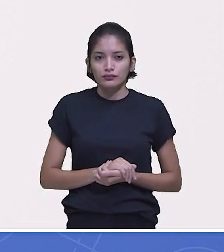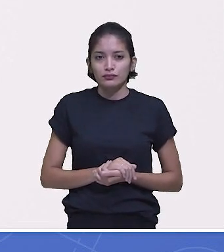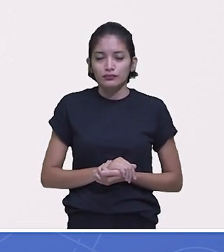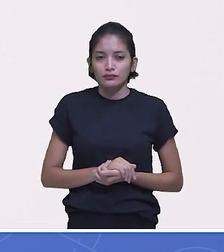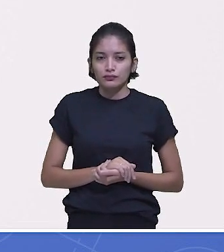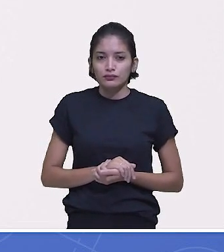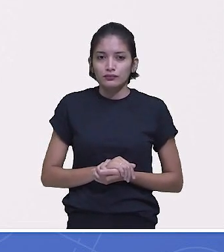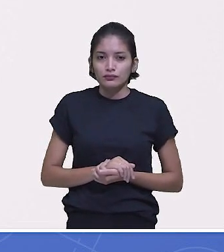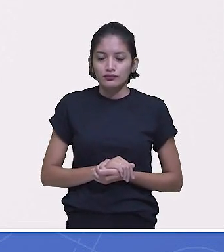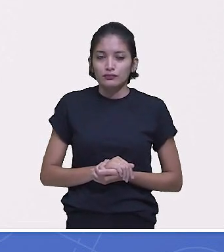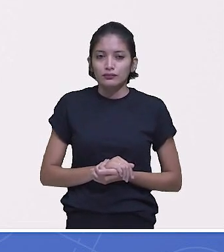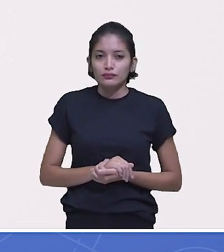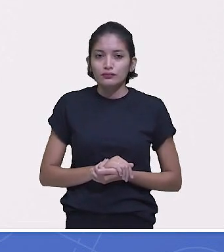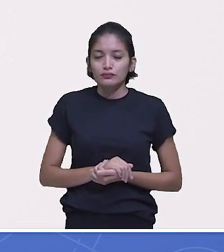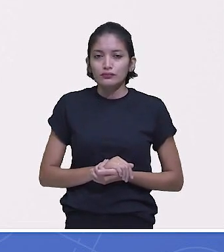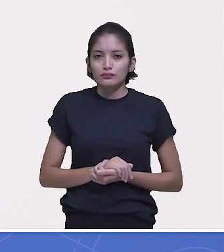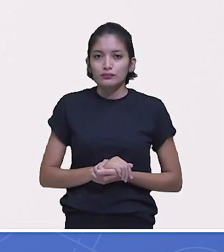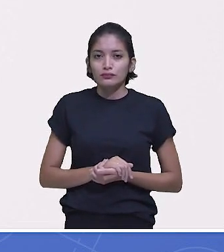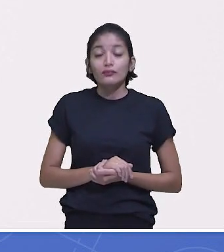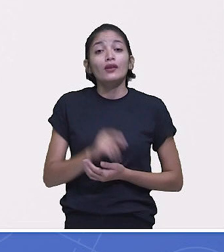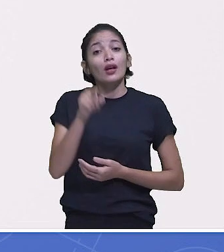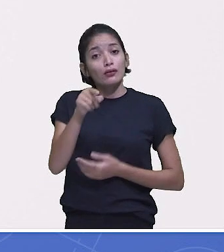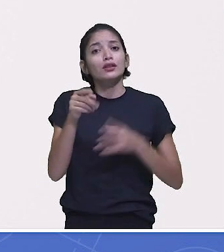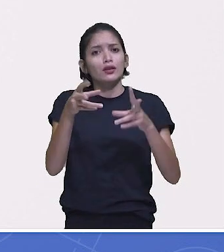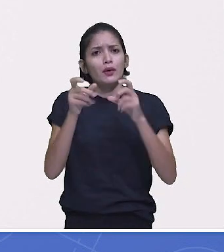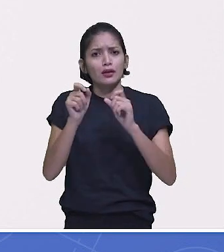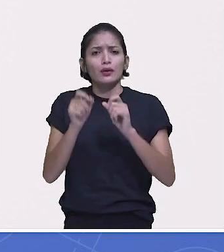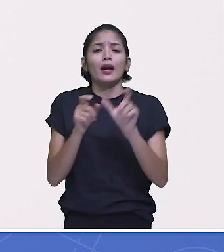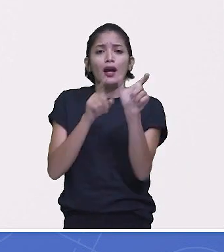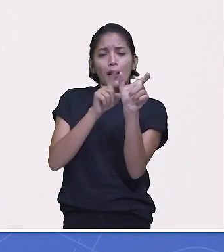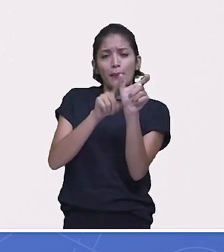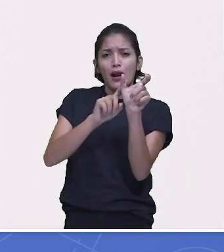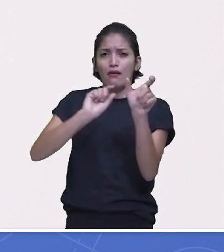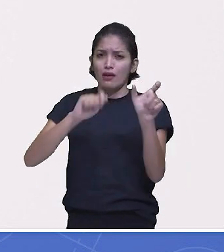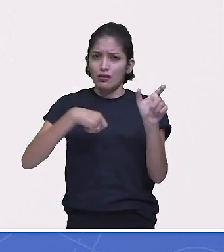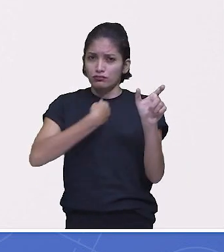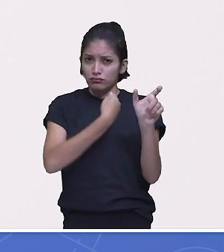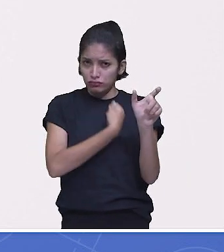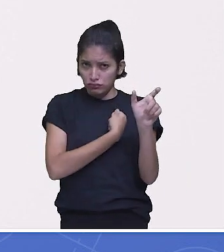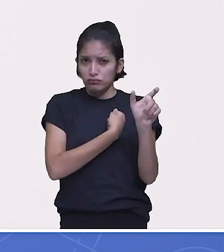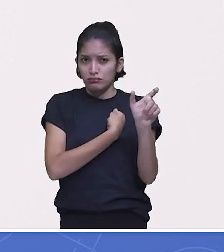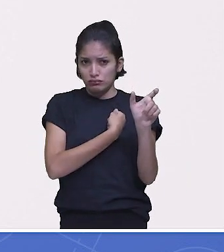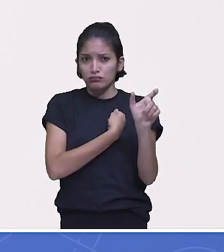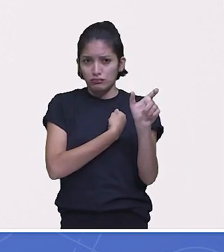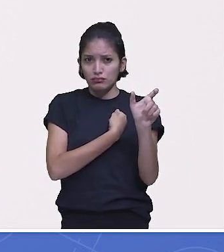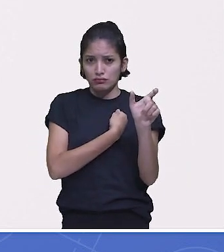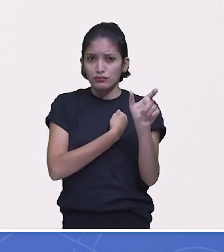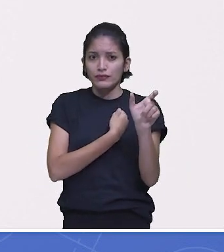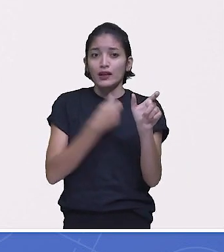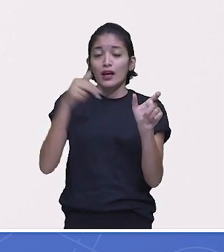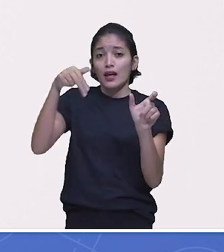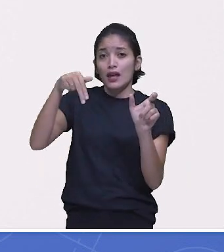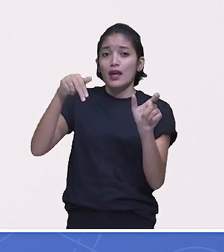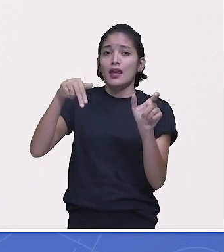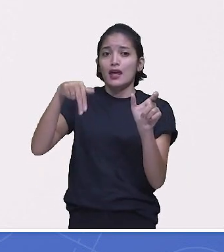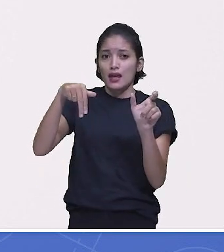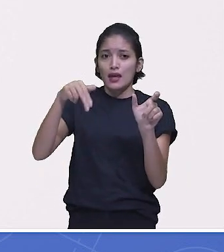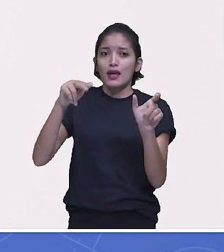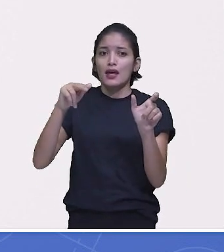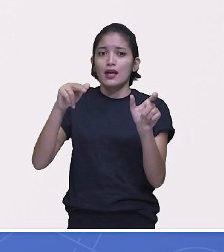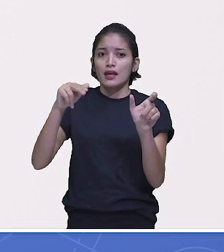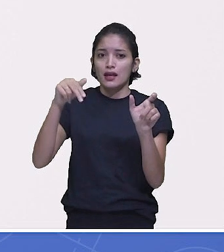NH del português. E aí você vê que a palavra espanhol, então o N com o tiozinho em cima